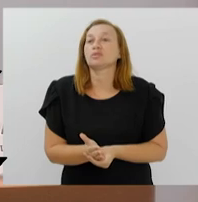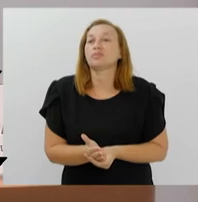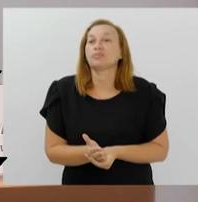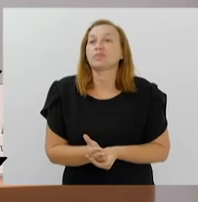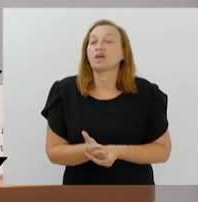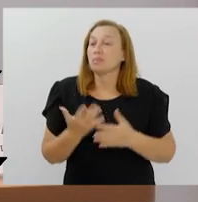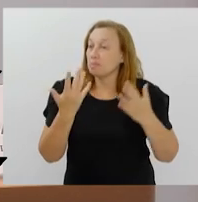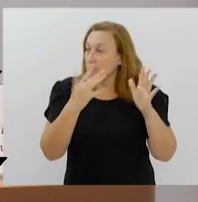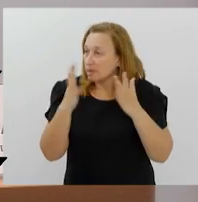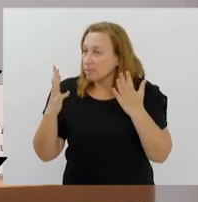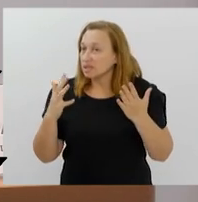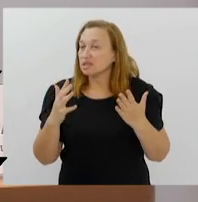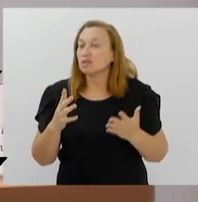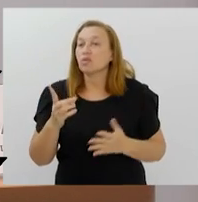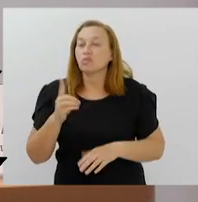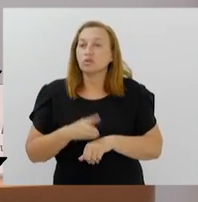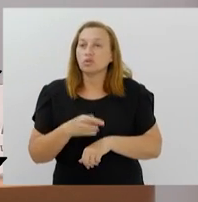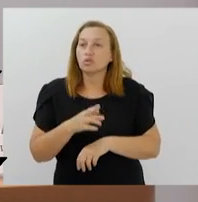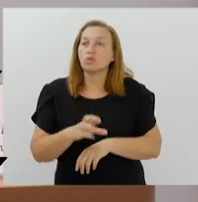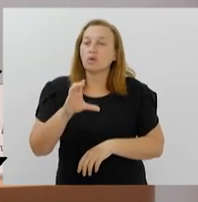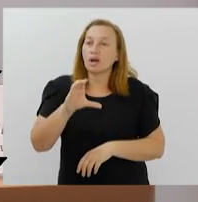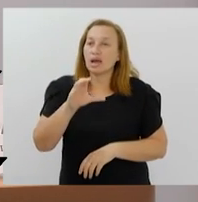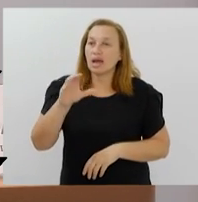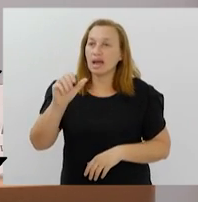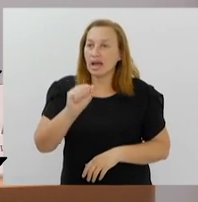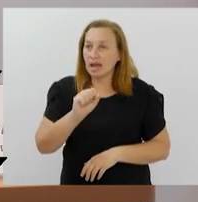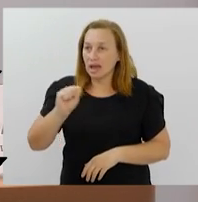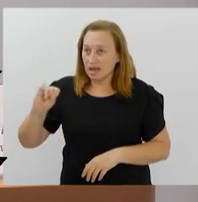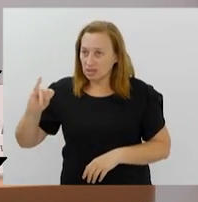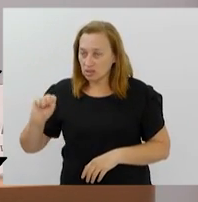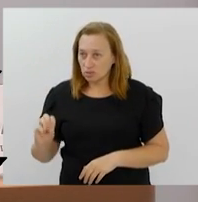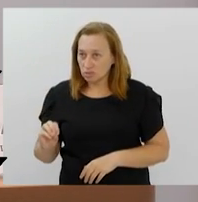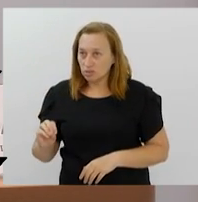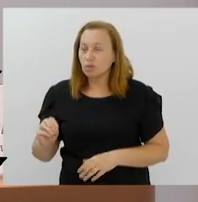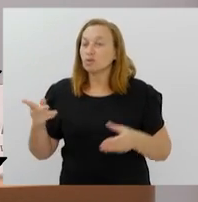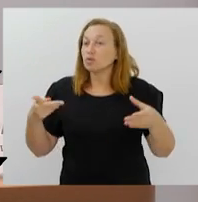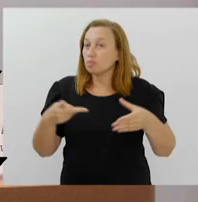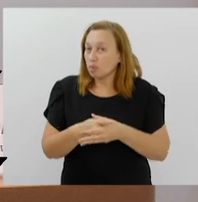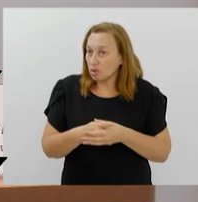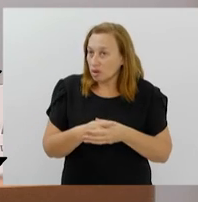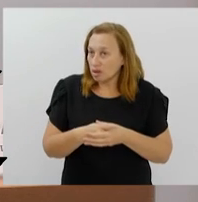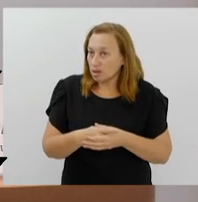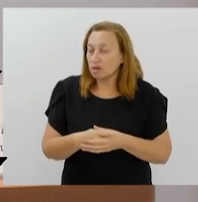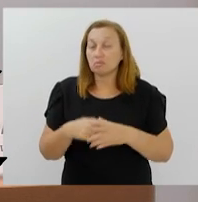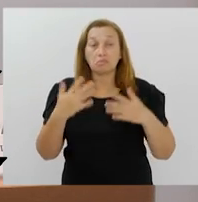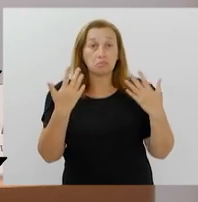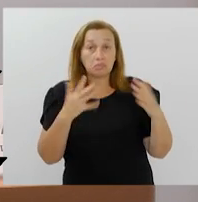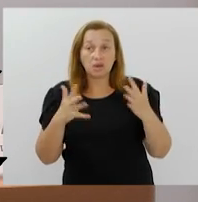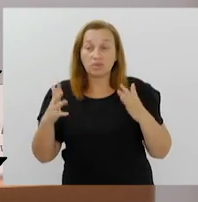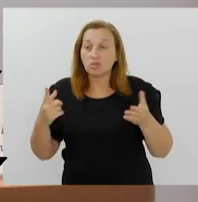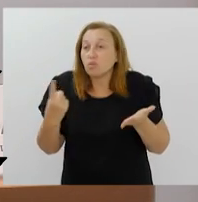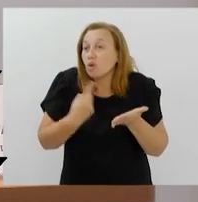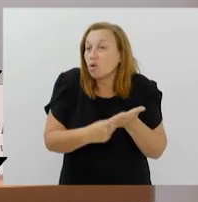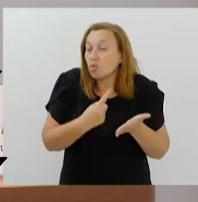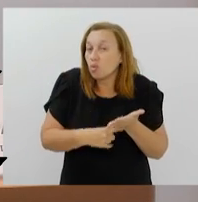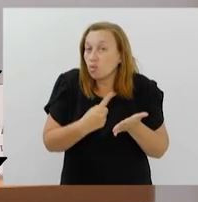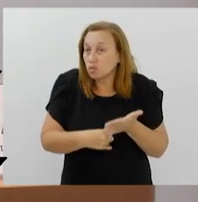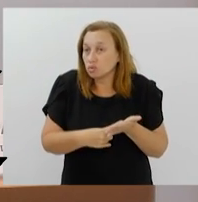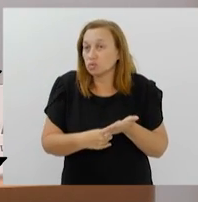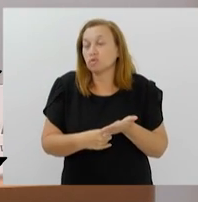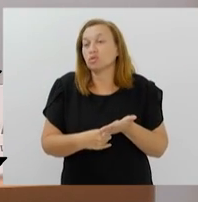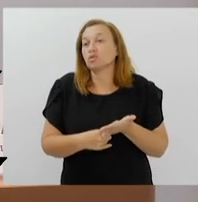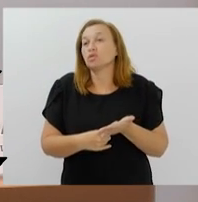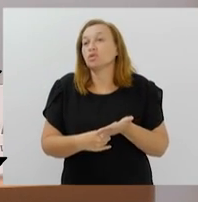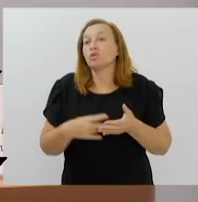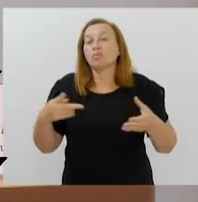celebramos como o Dr Cássio que esteve aqui presente eh do Procom eh eh celebramos um acordo de cooperação com